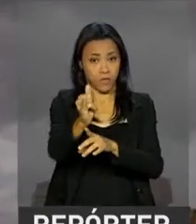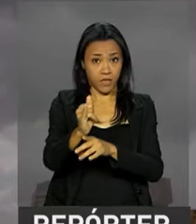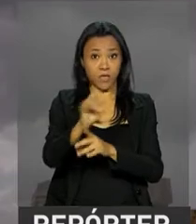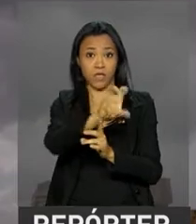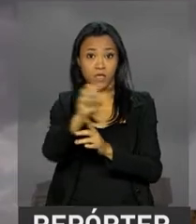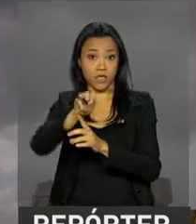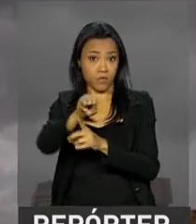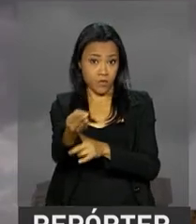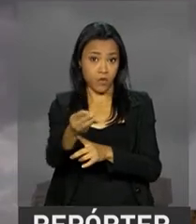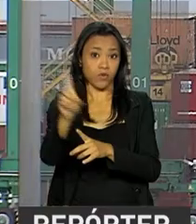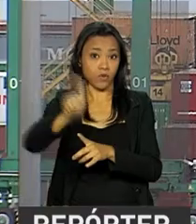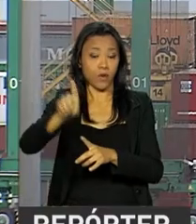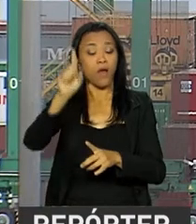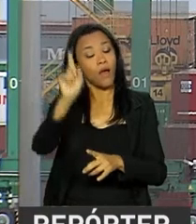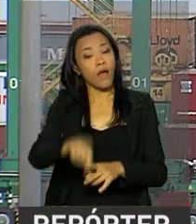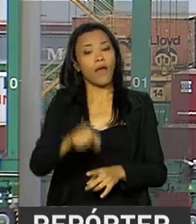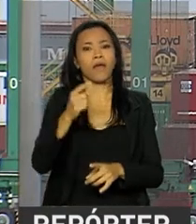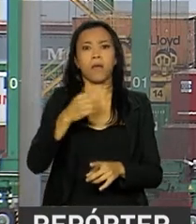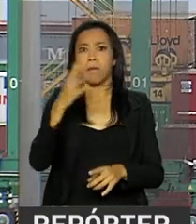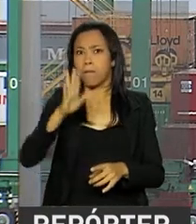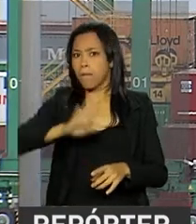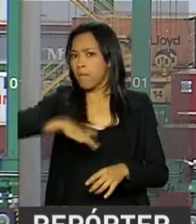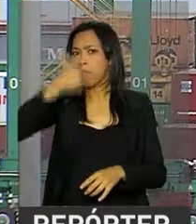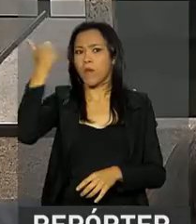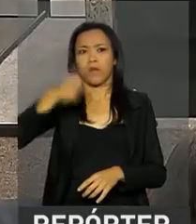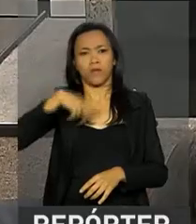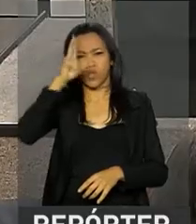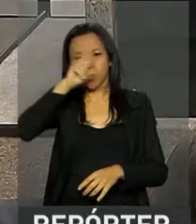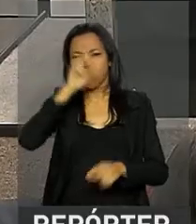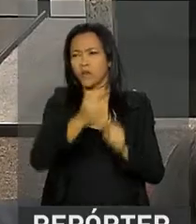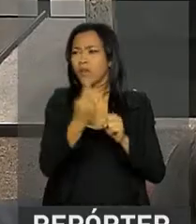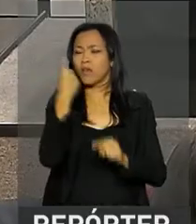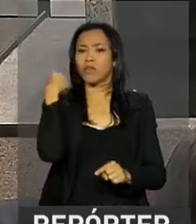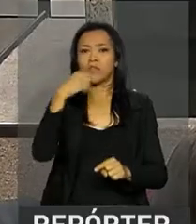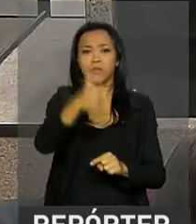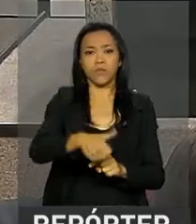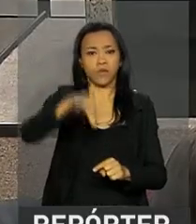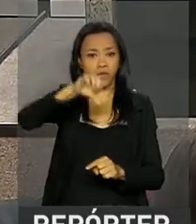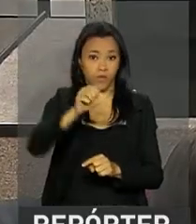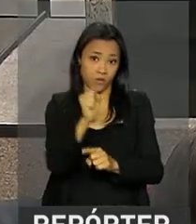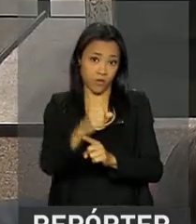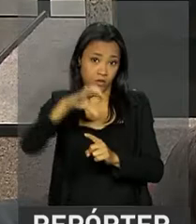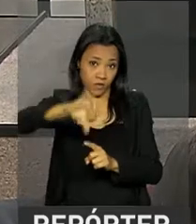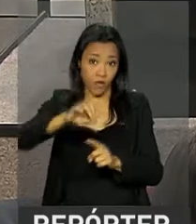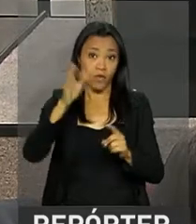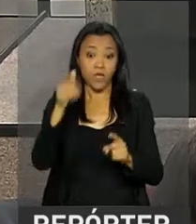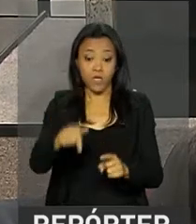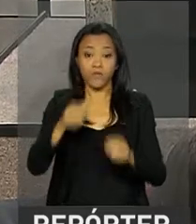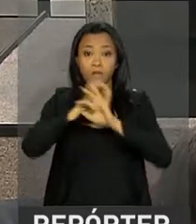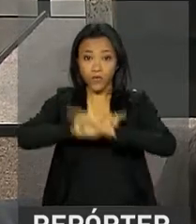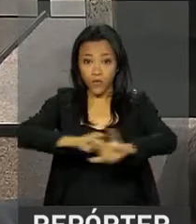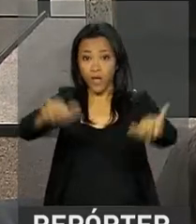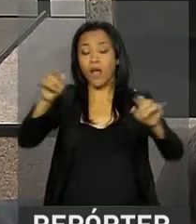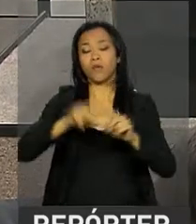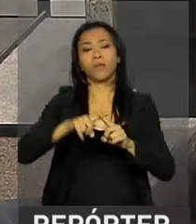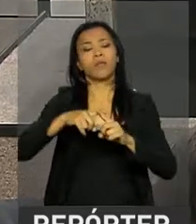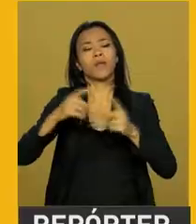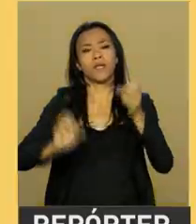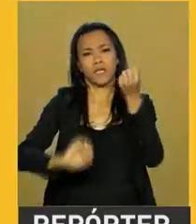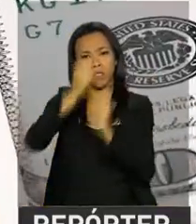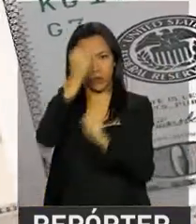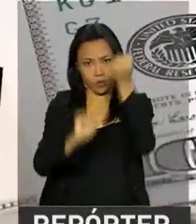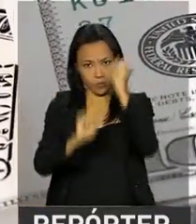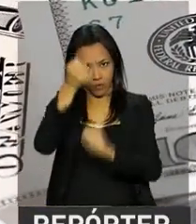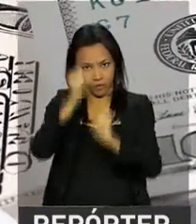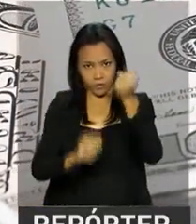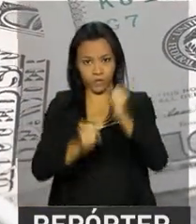da série histórica do governo em 1989 os dados foram divulgados pelo ministério da indústria e comércio exterior e serviços vamos